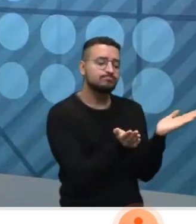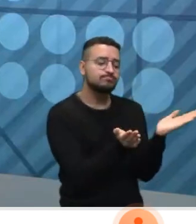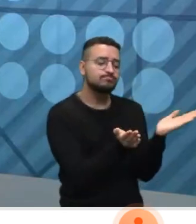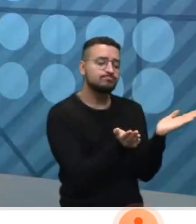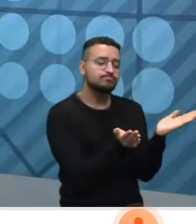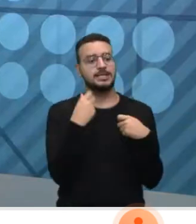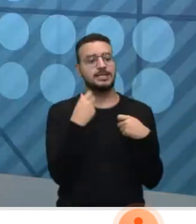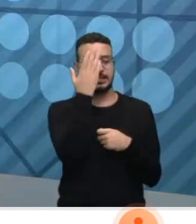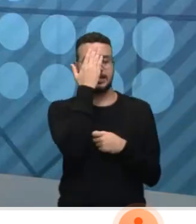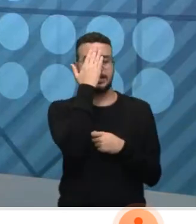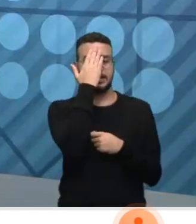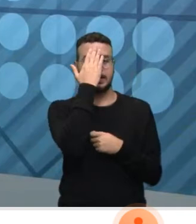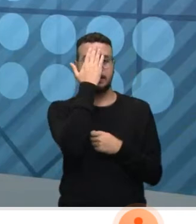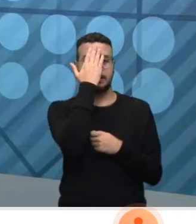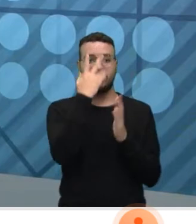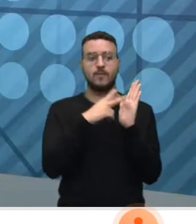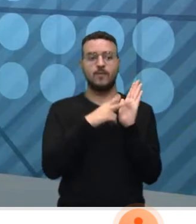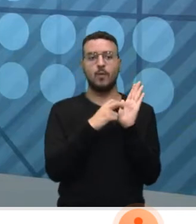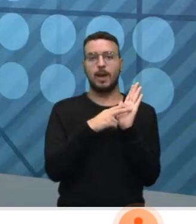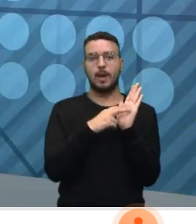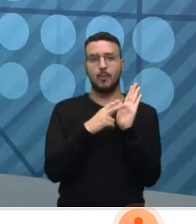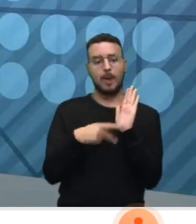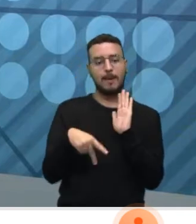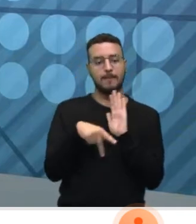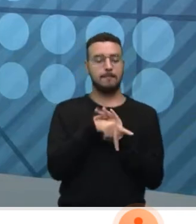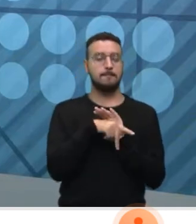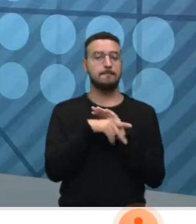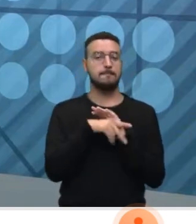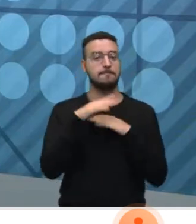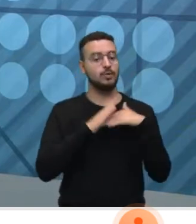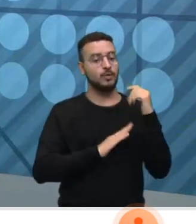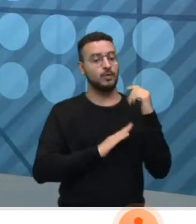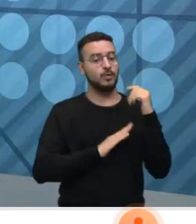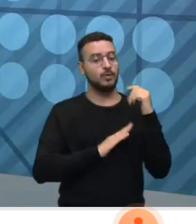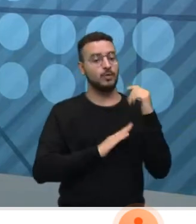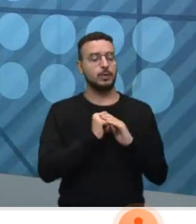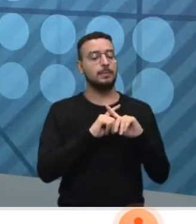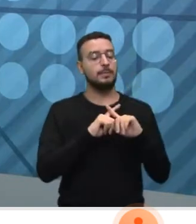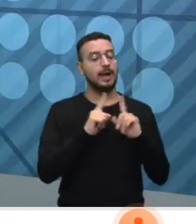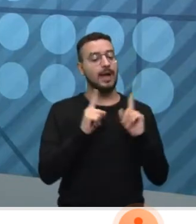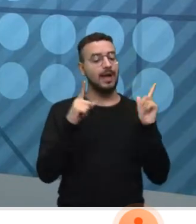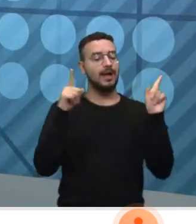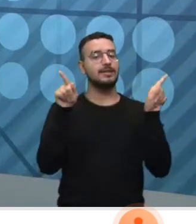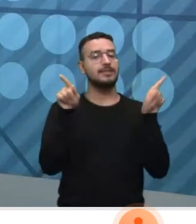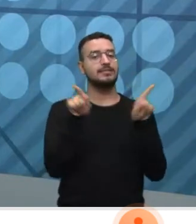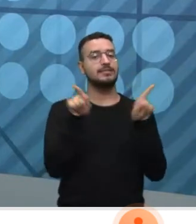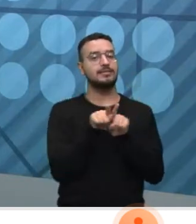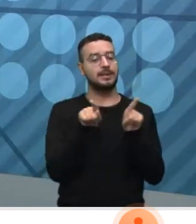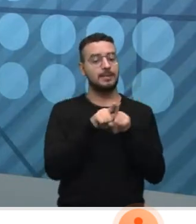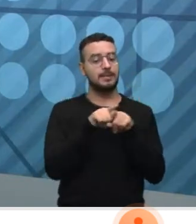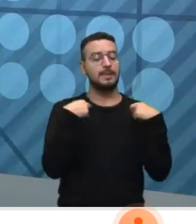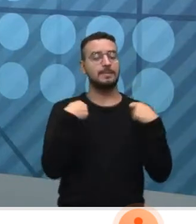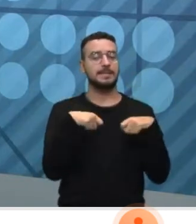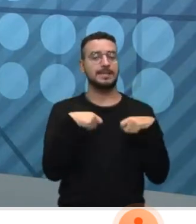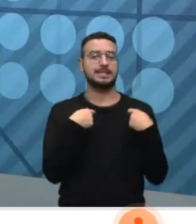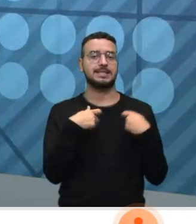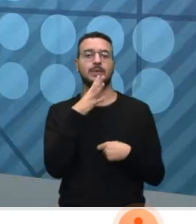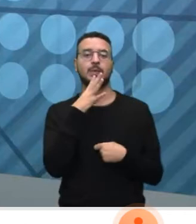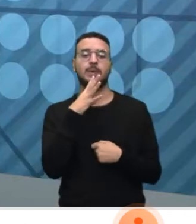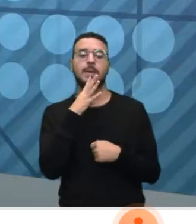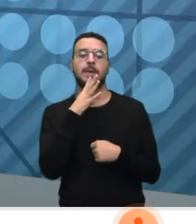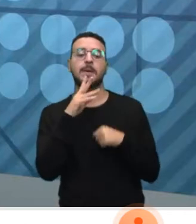envolvem profissão, ela também vai precisar conhecer os pronomes e os adjetivos, porque